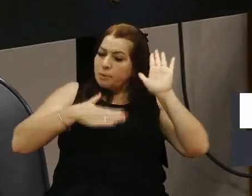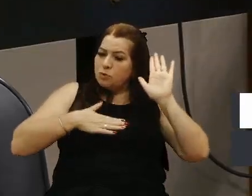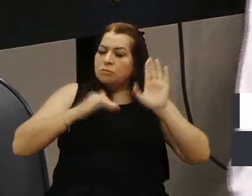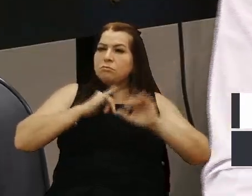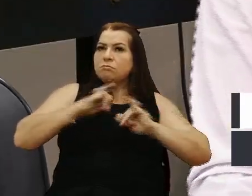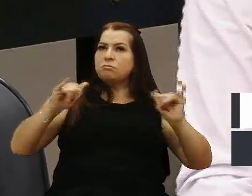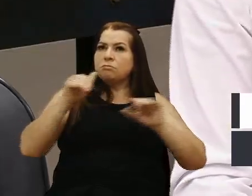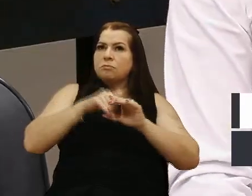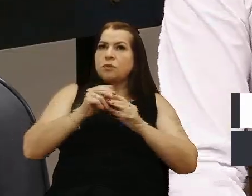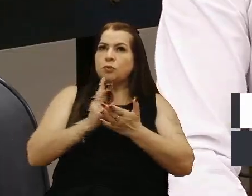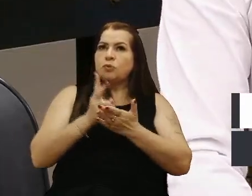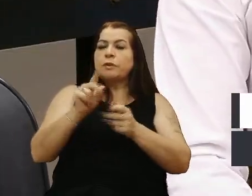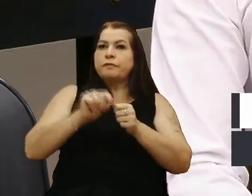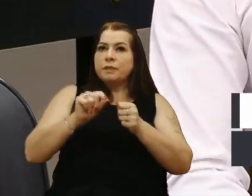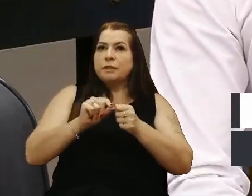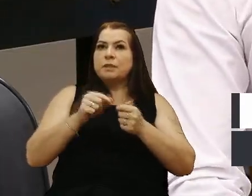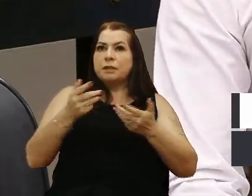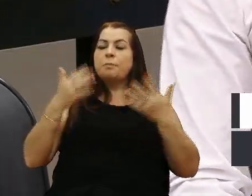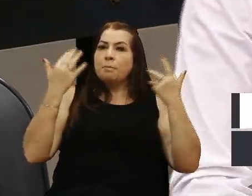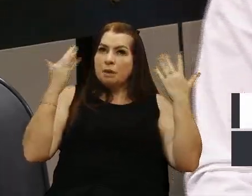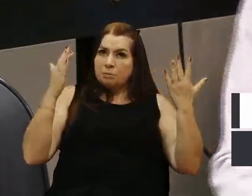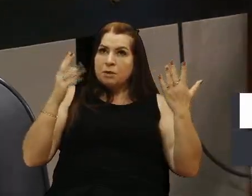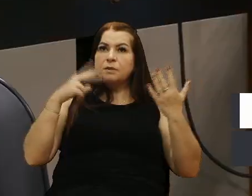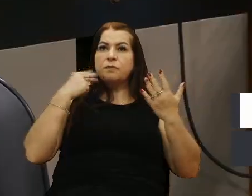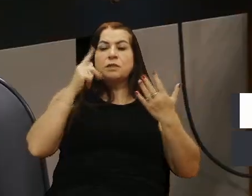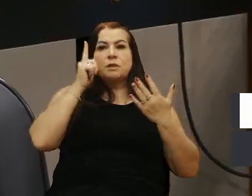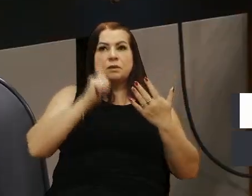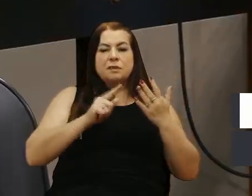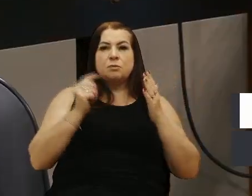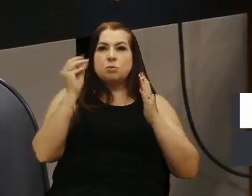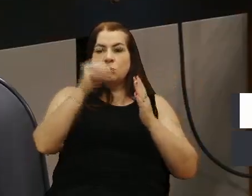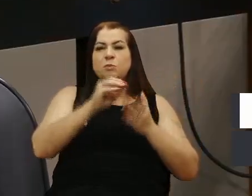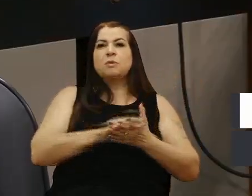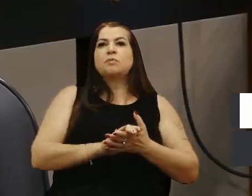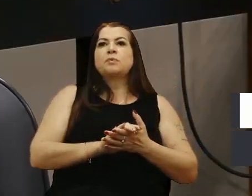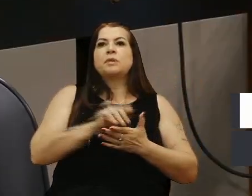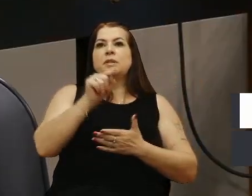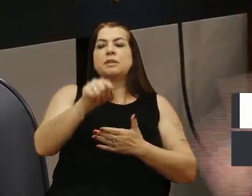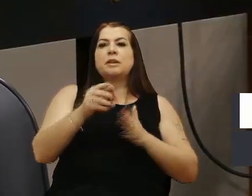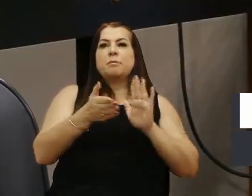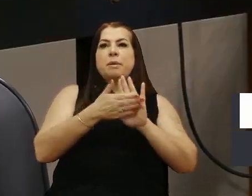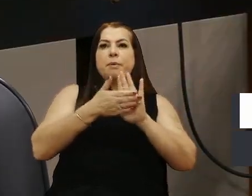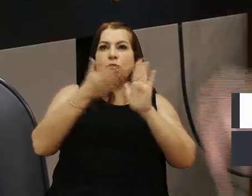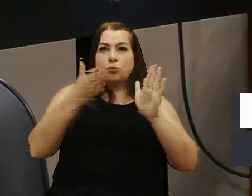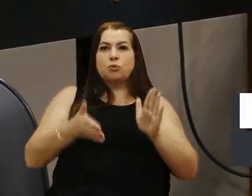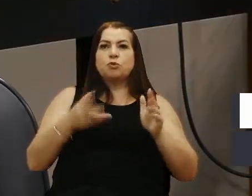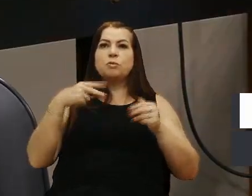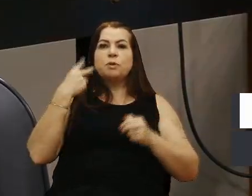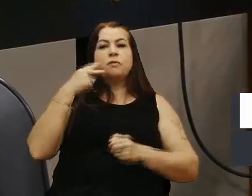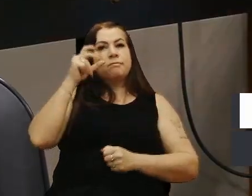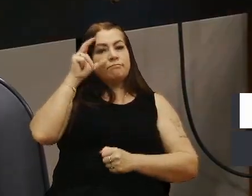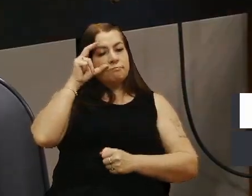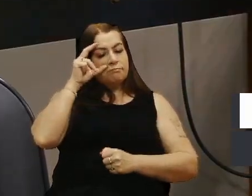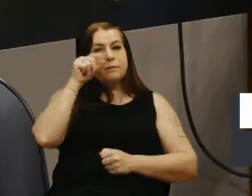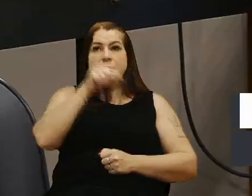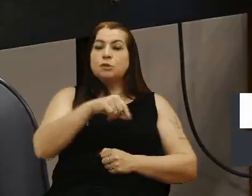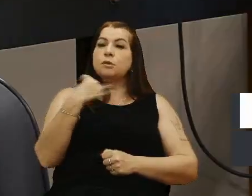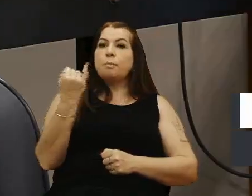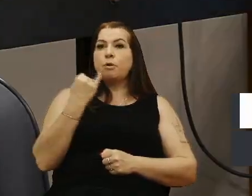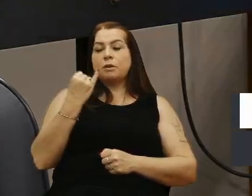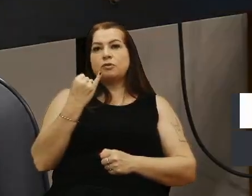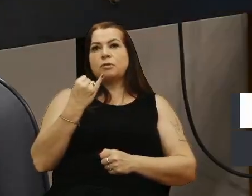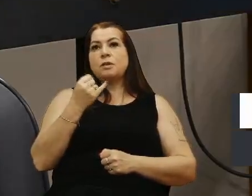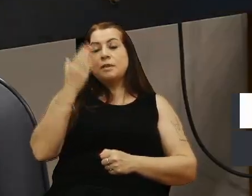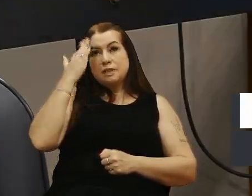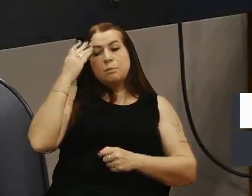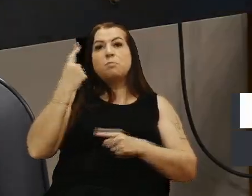campanha, é isso que eu vou continuar fazendo. Então, parabéns, vereador Lucas, por colocar isso aqui na pauta de hoje. Parabéns, Sandra. Isso aqui é importante.